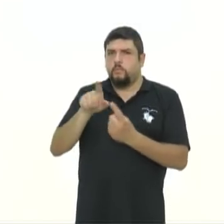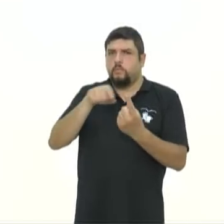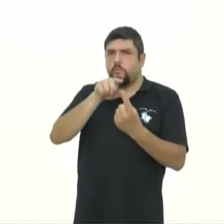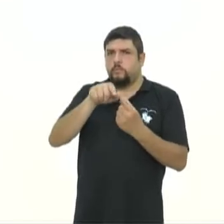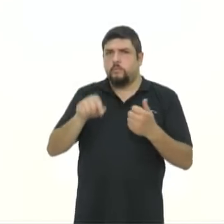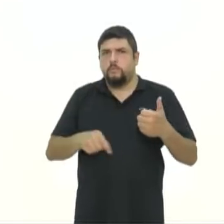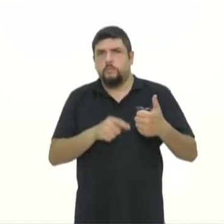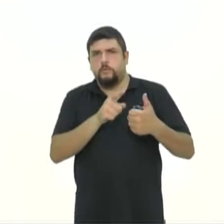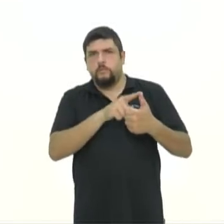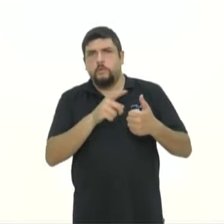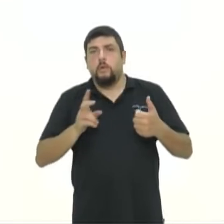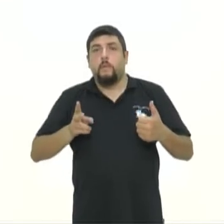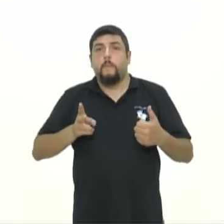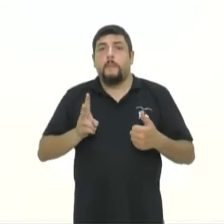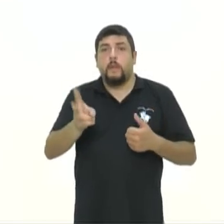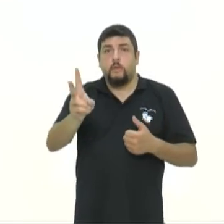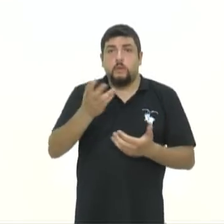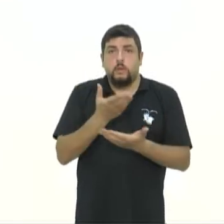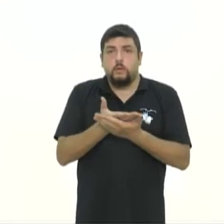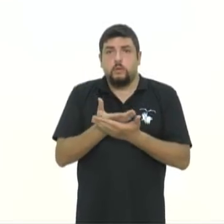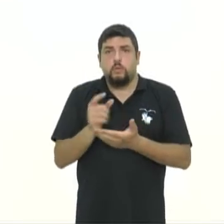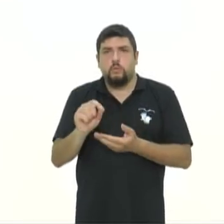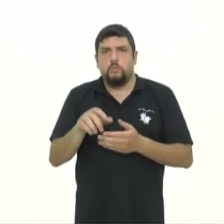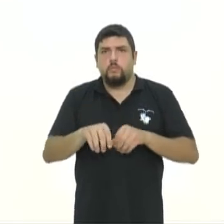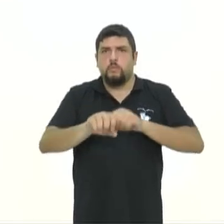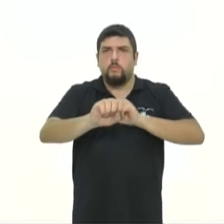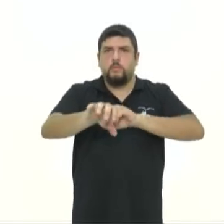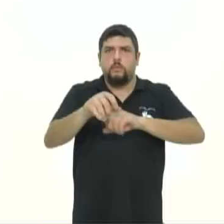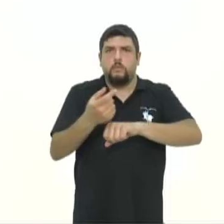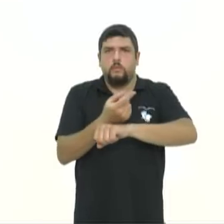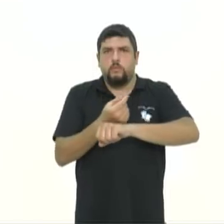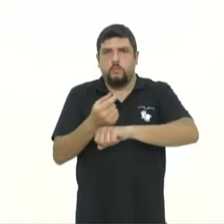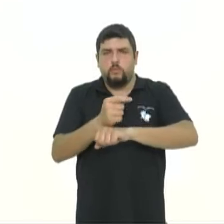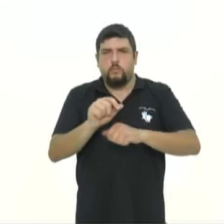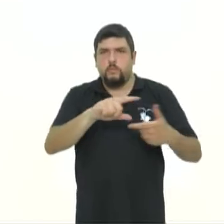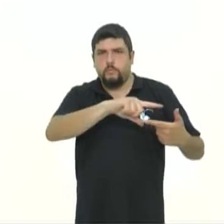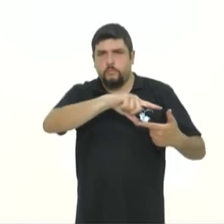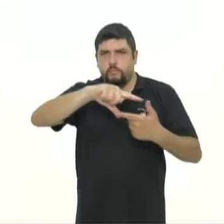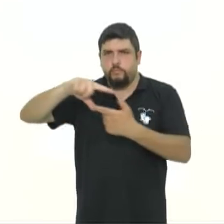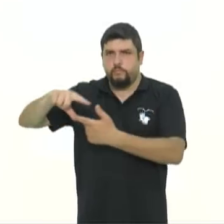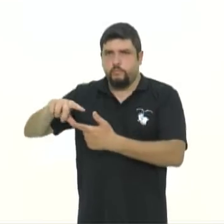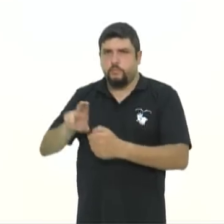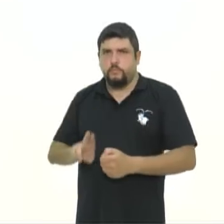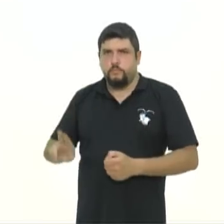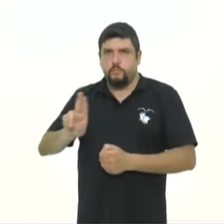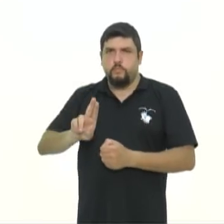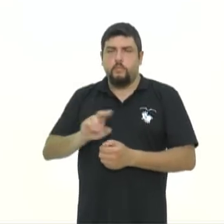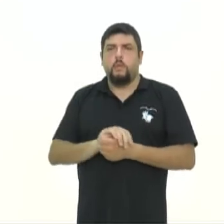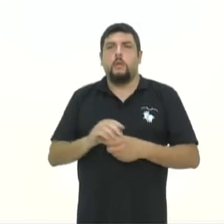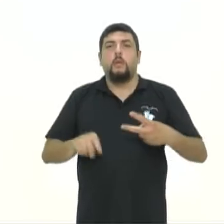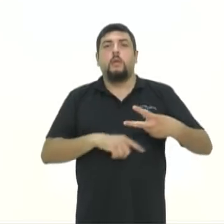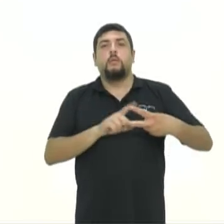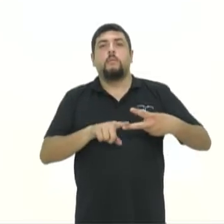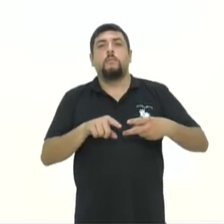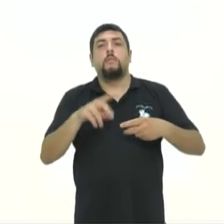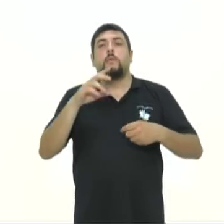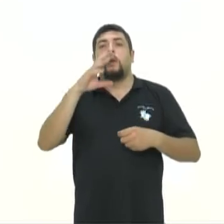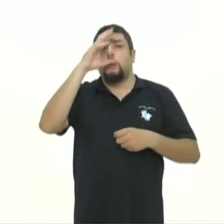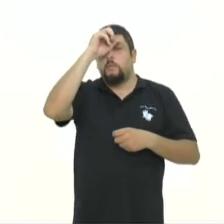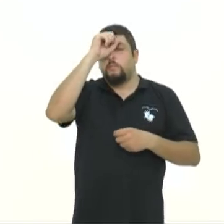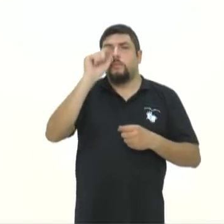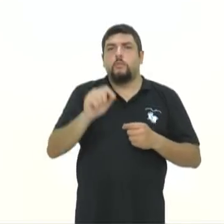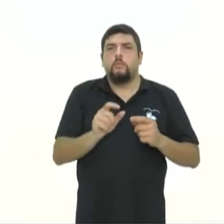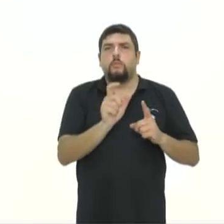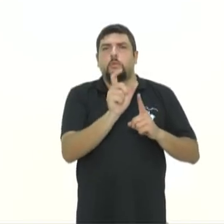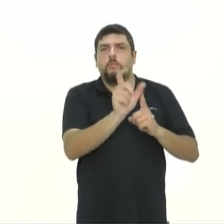vai continuar estudando a educação financeira por meio de charge e tirinhas, certo? Vamos compreender as relações entre linguagem verbal